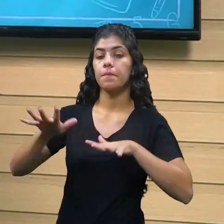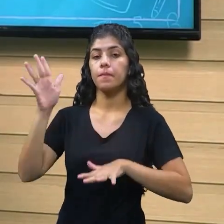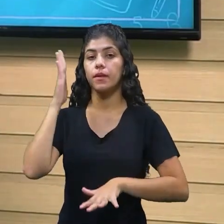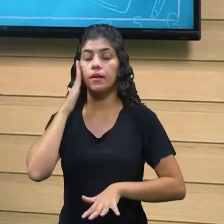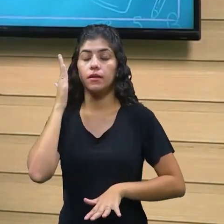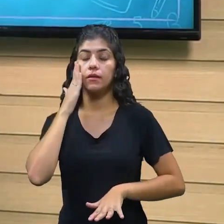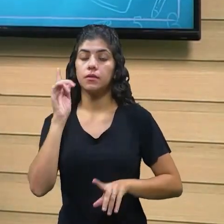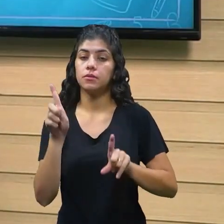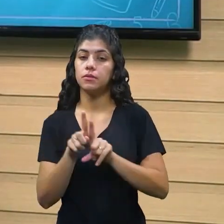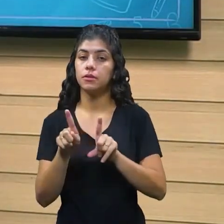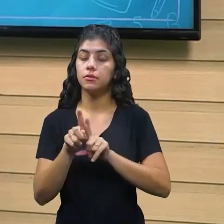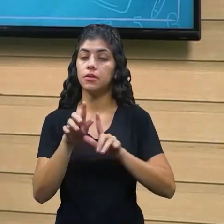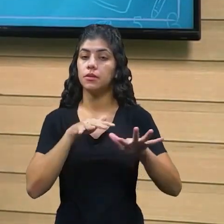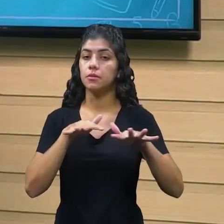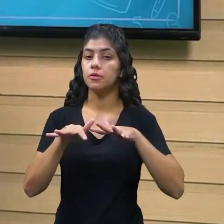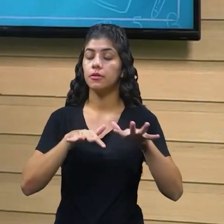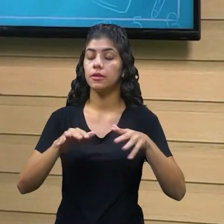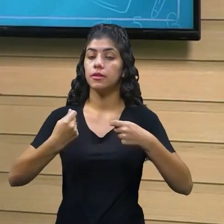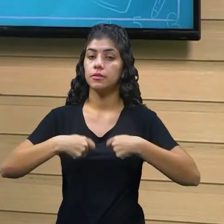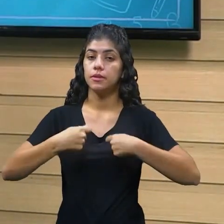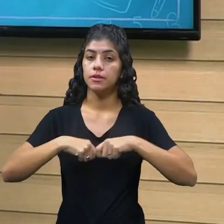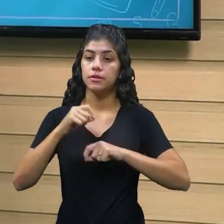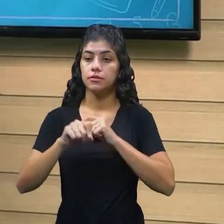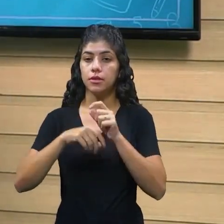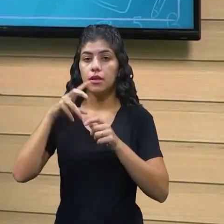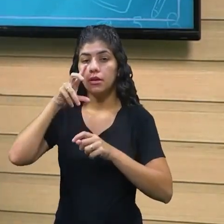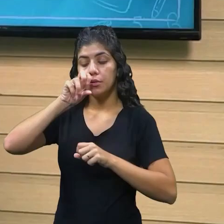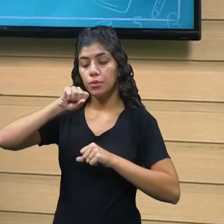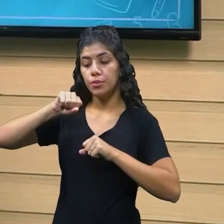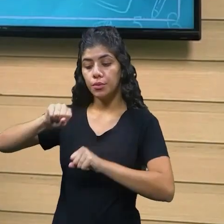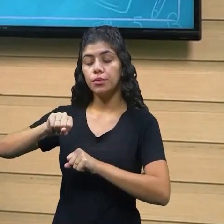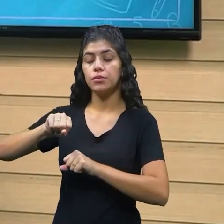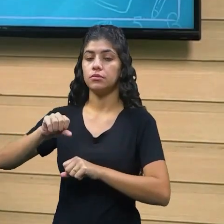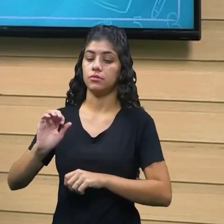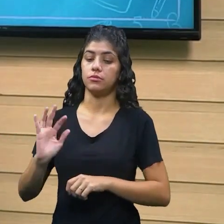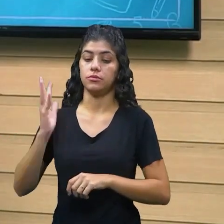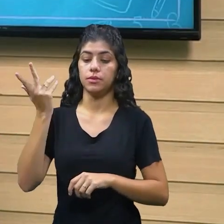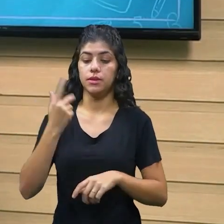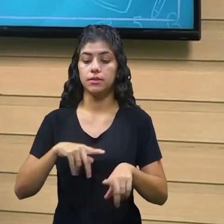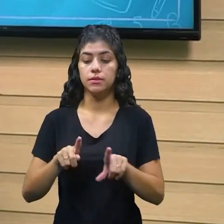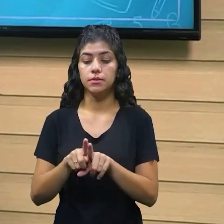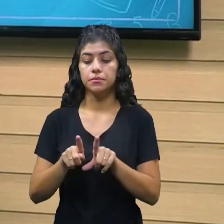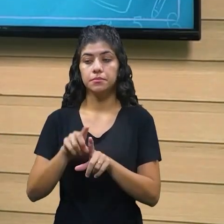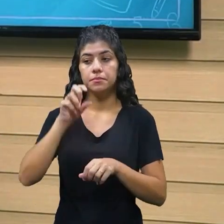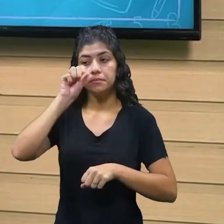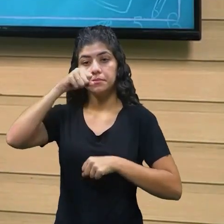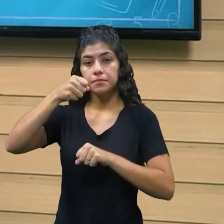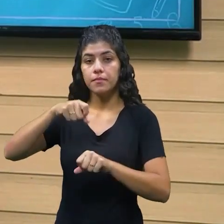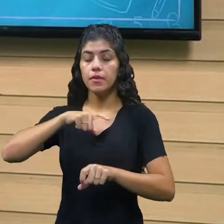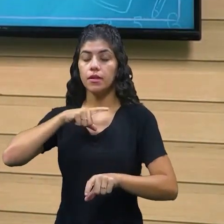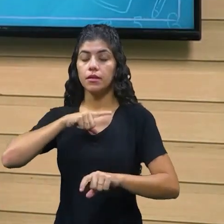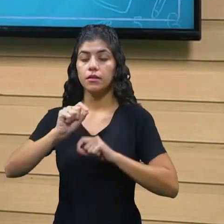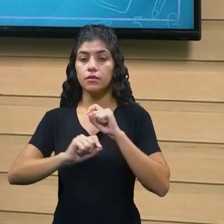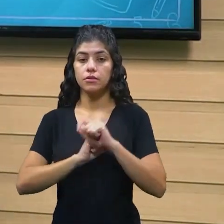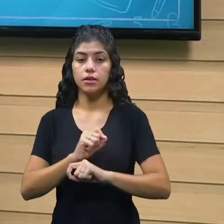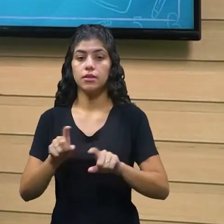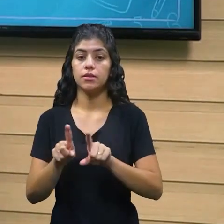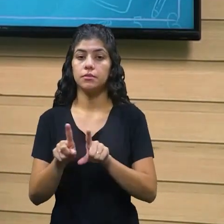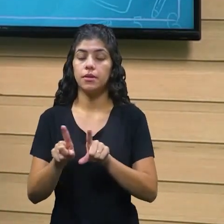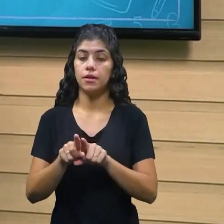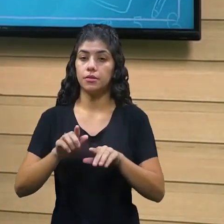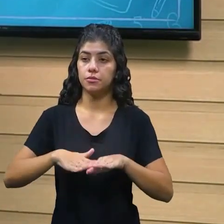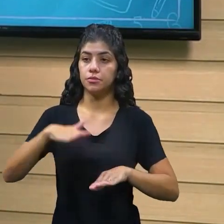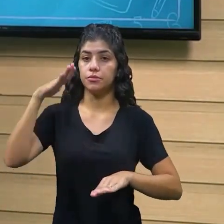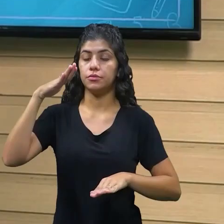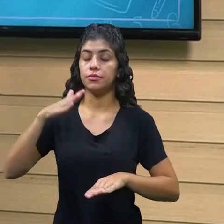esses movimentos precisam, né, de força para que eles ocorram, né? Essa força ela precisa ter um determinado grau para